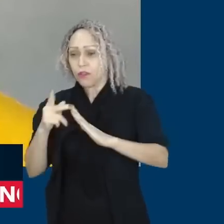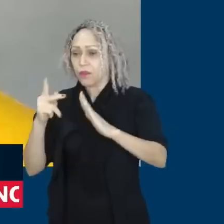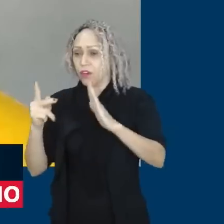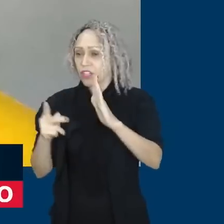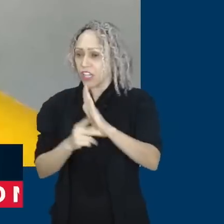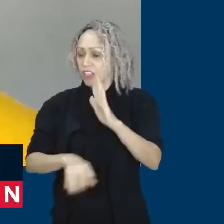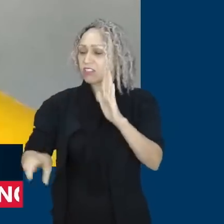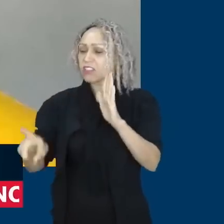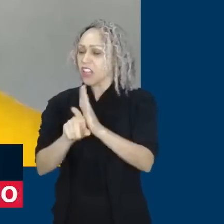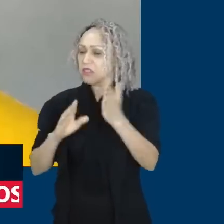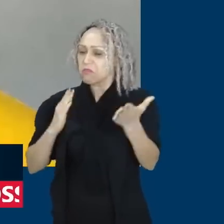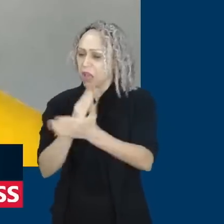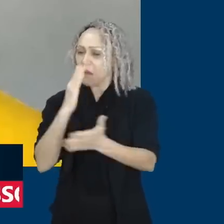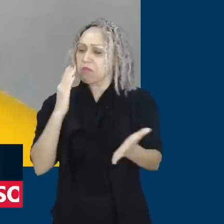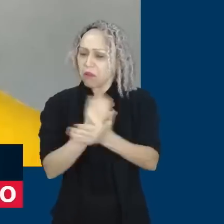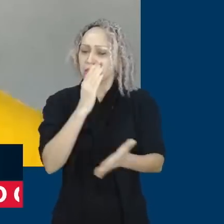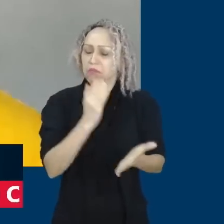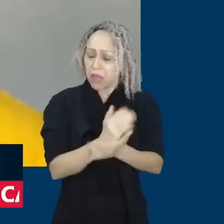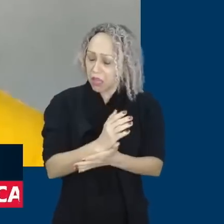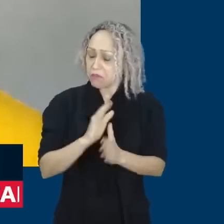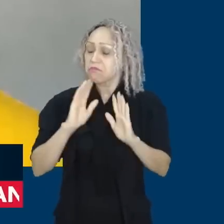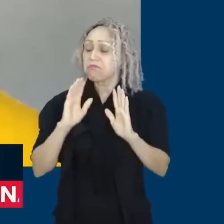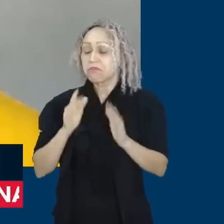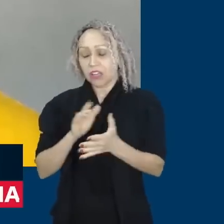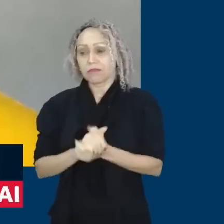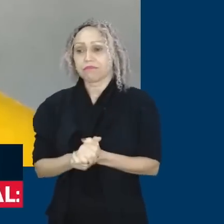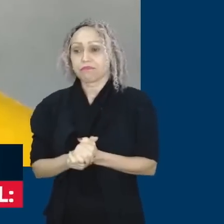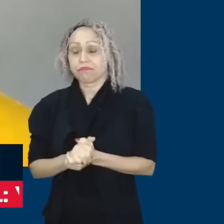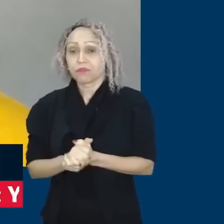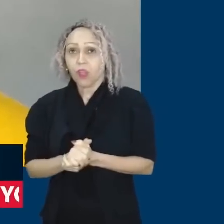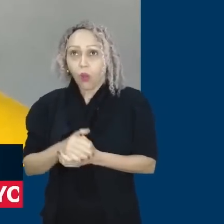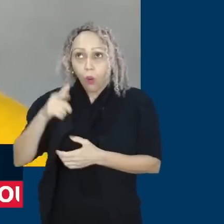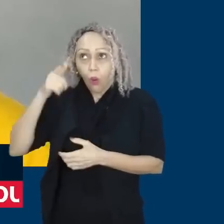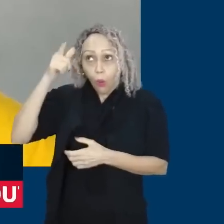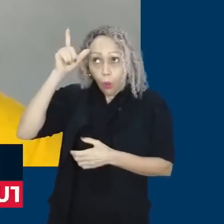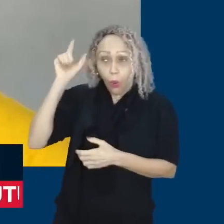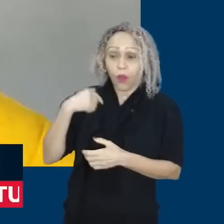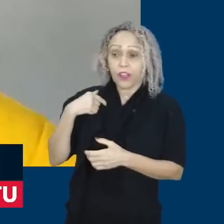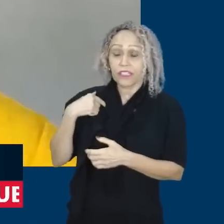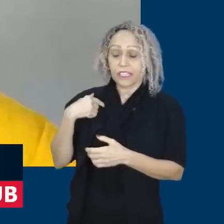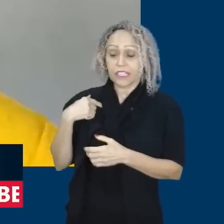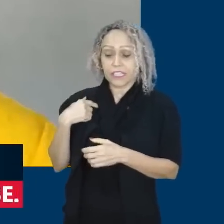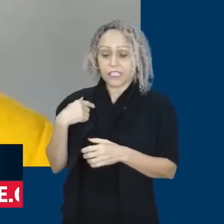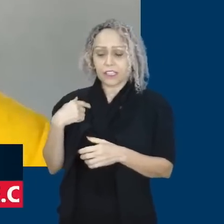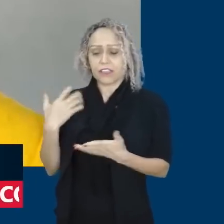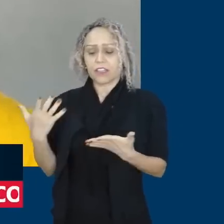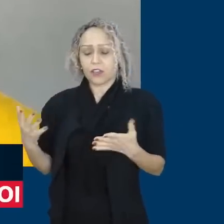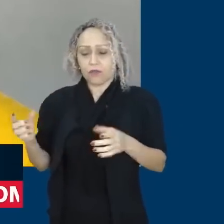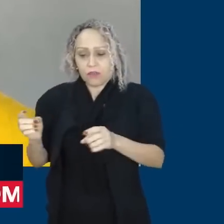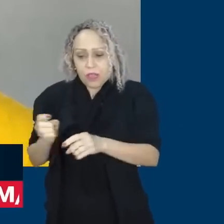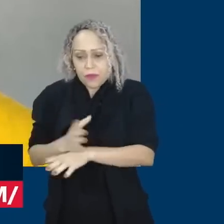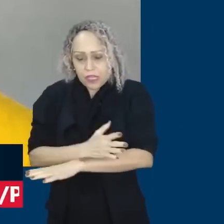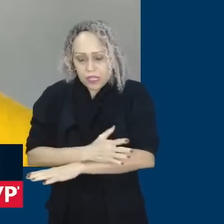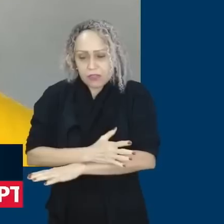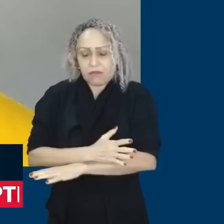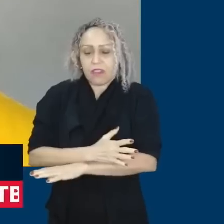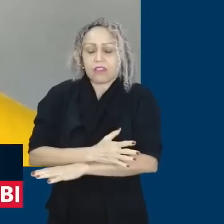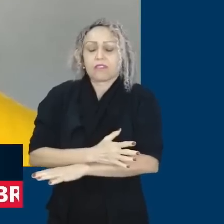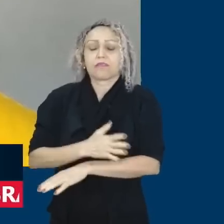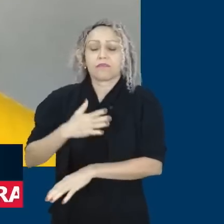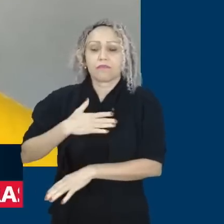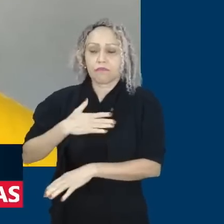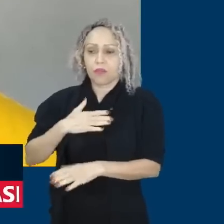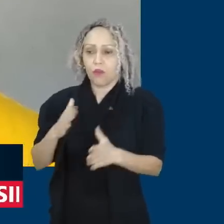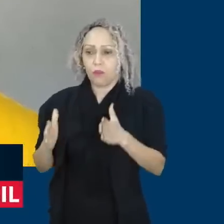antes de eu fechar aqui, o meu trabalho na Câmara Municipal de São Paulo. Aprovei um prefeito já